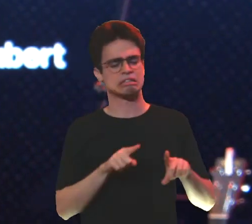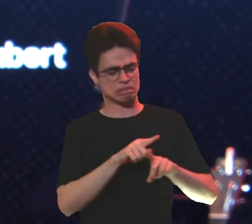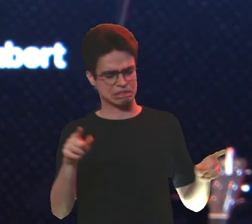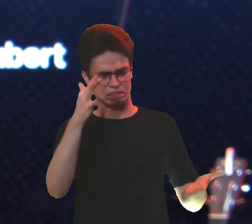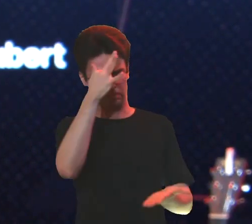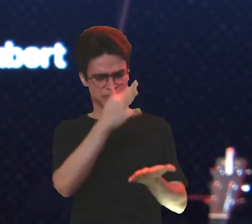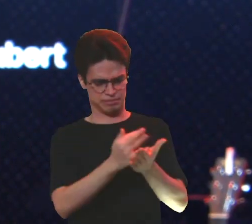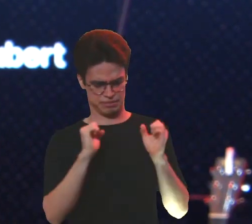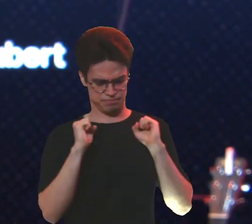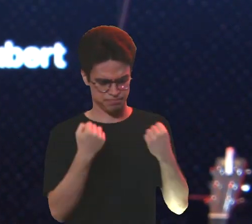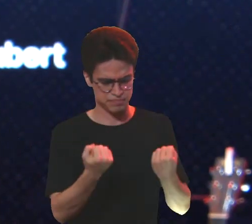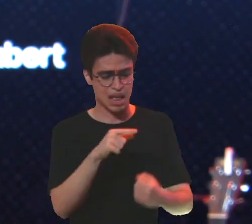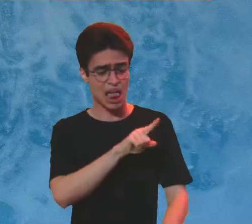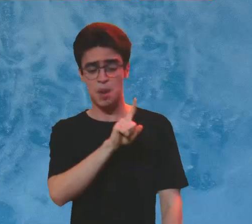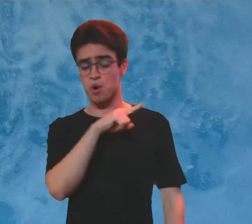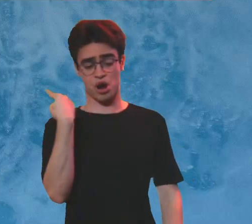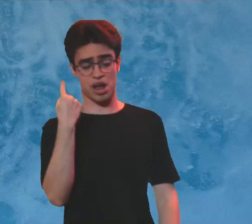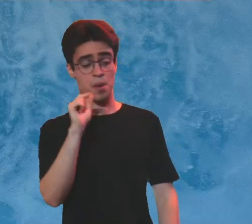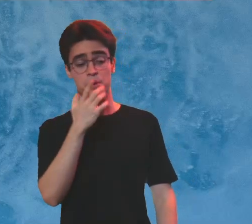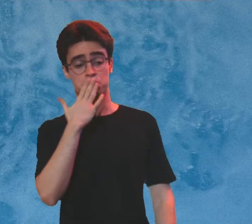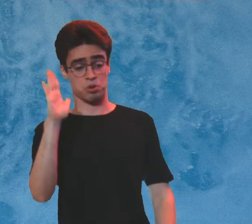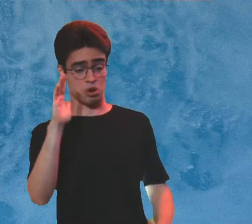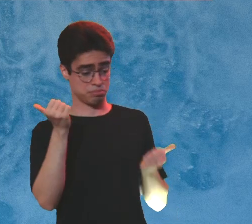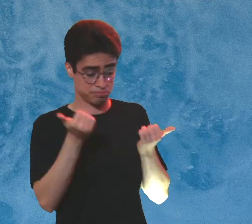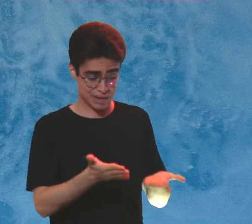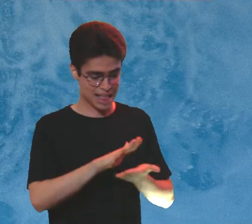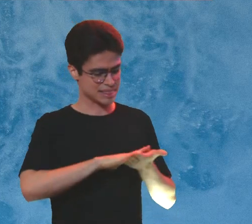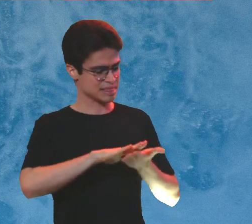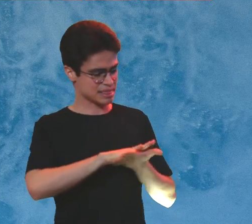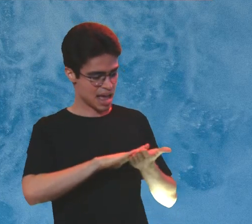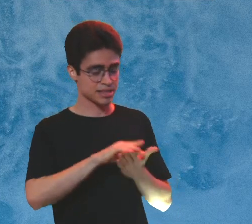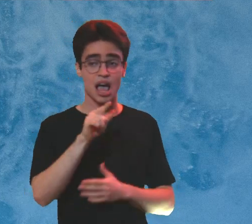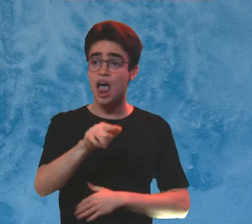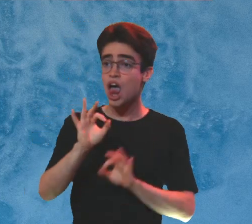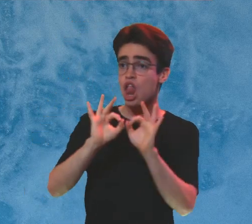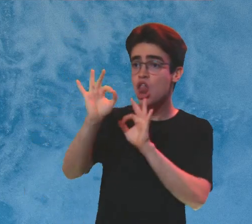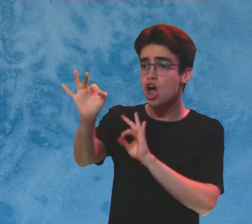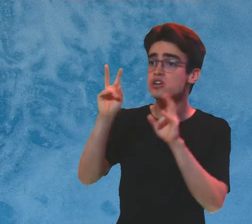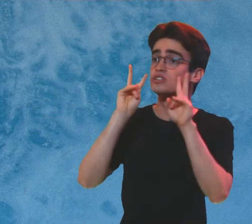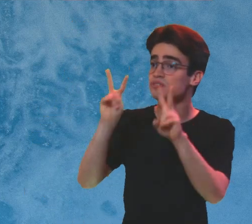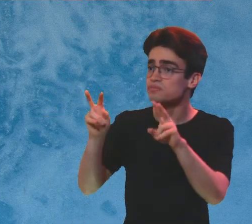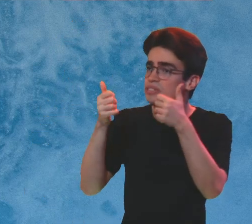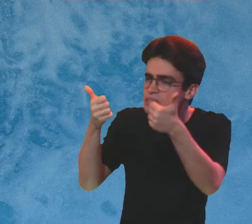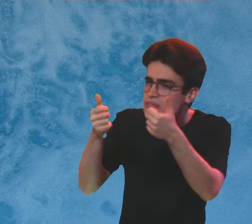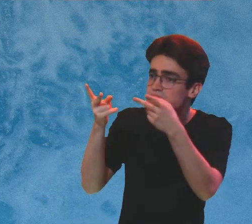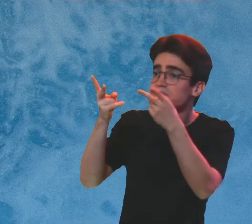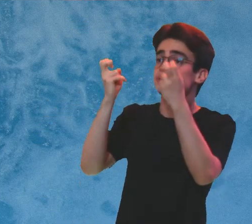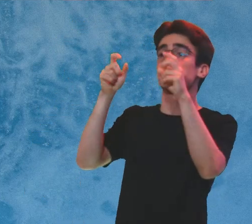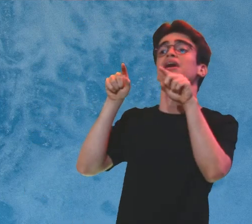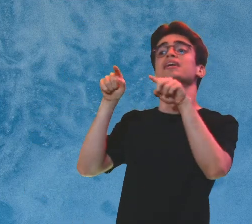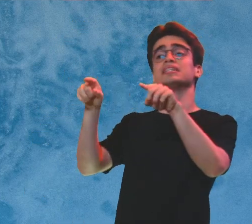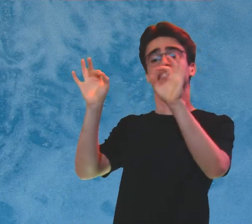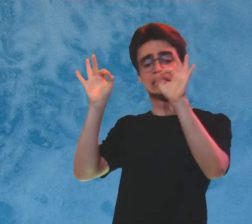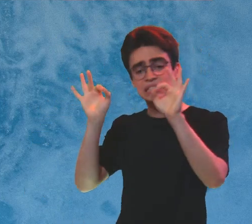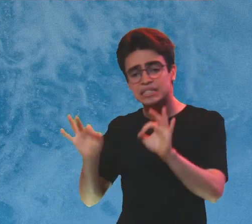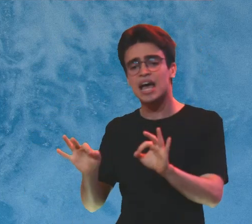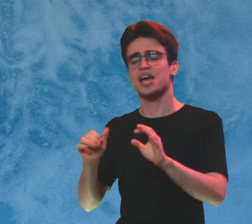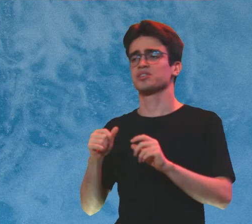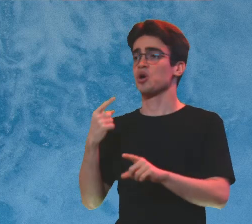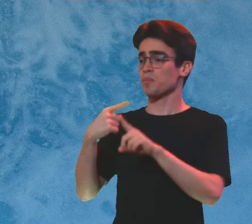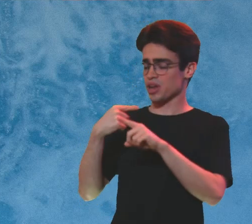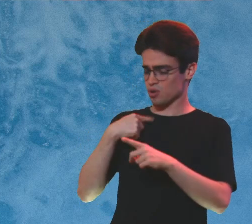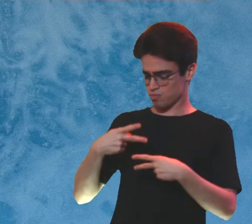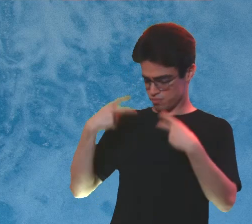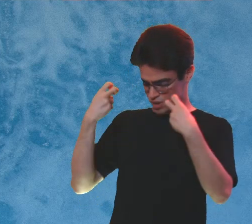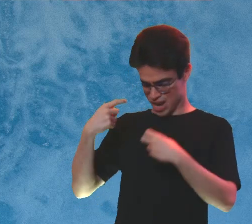e morreram sem receber o que tinha sido prometido. Viram-no de longe e de longe o saudaram, reconhecendo que eram